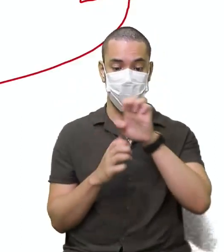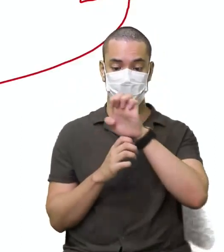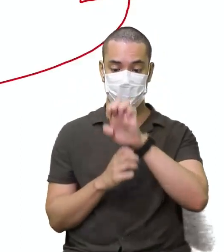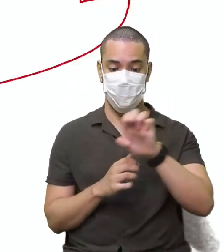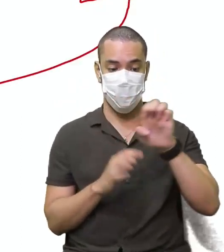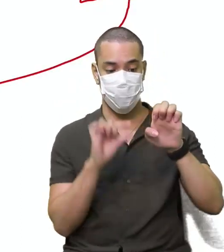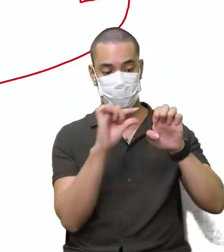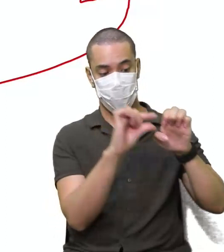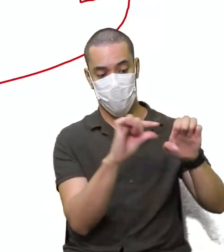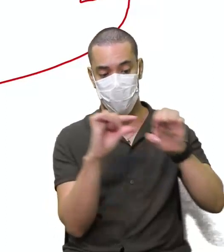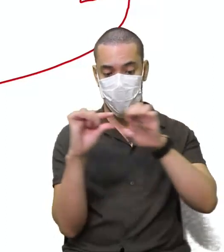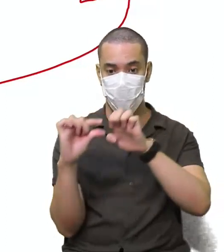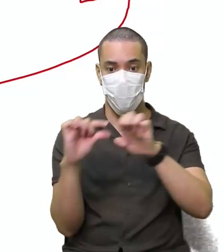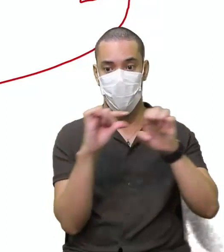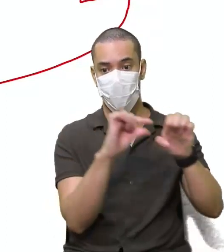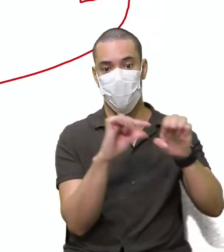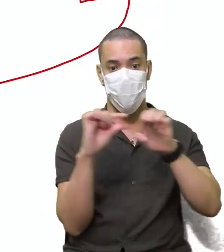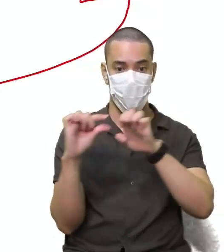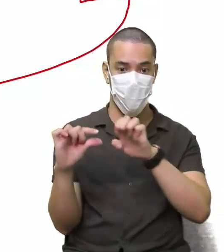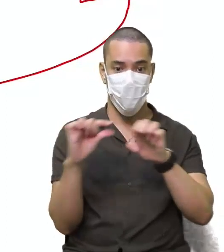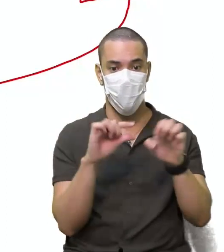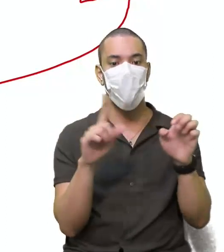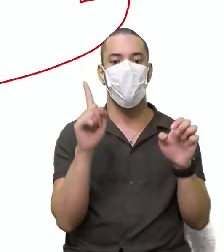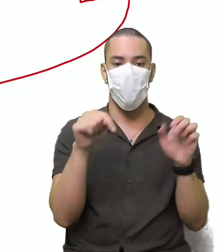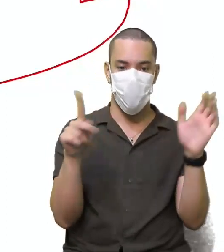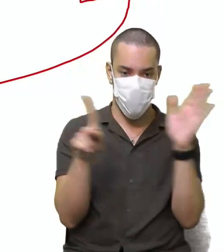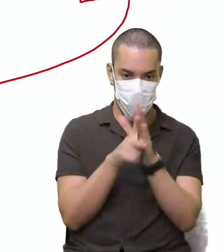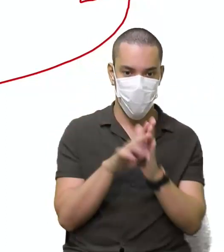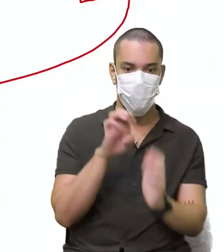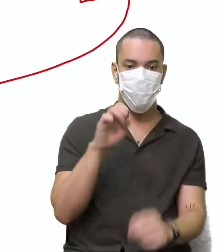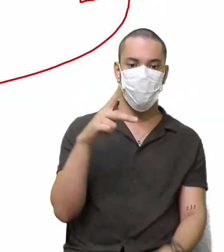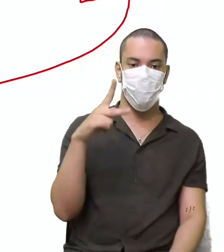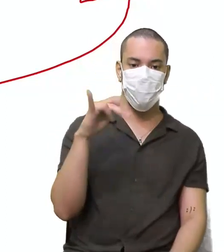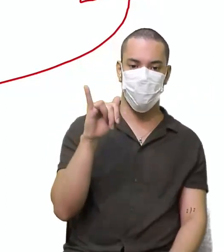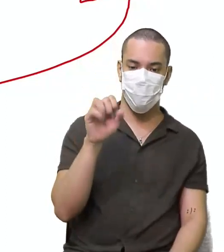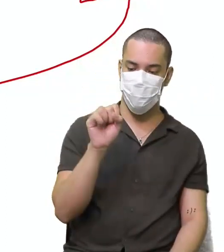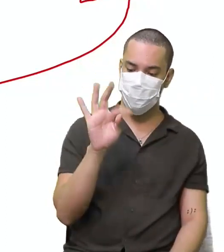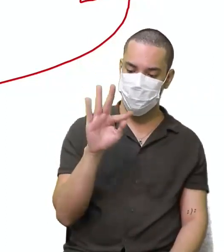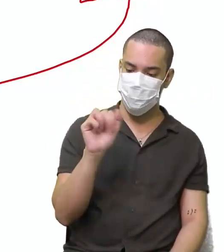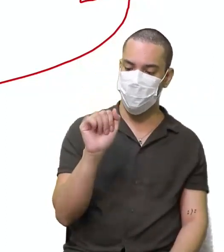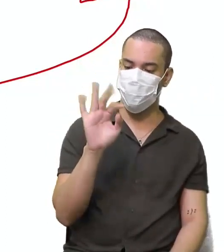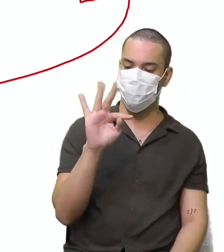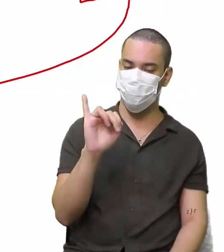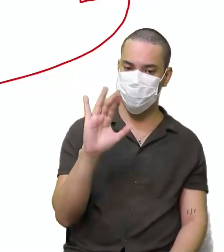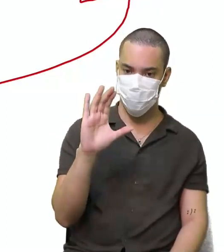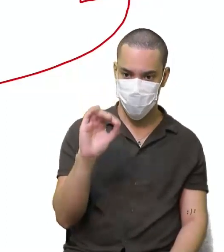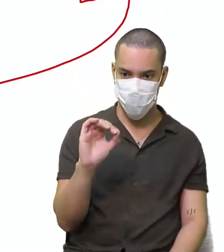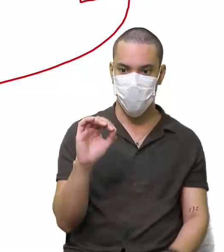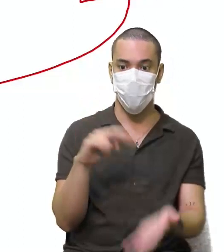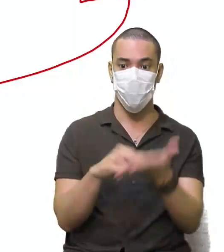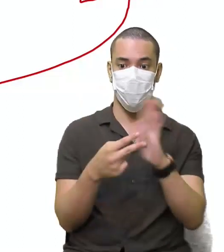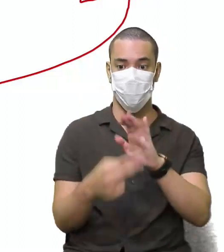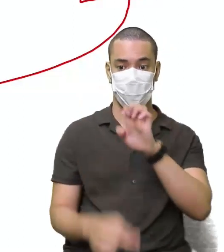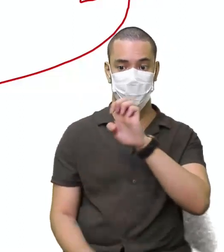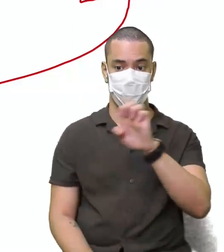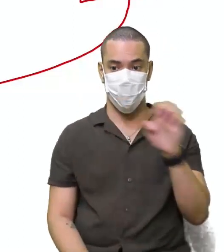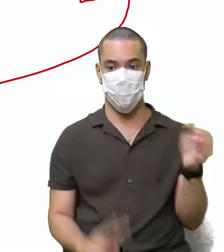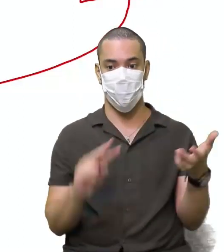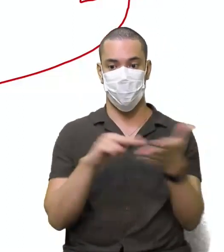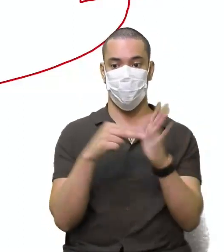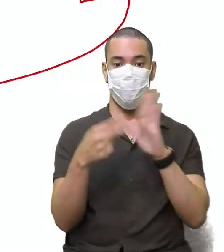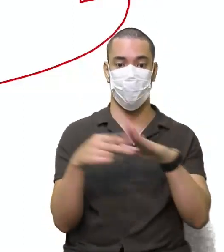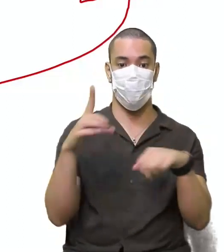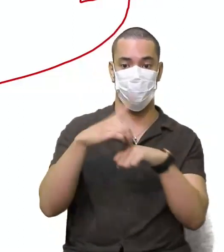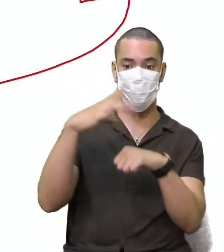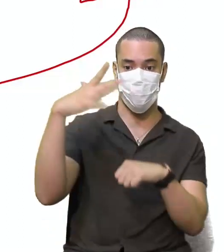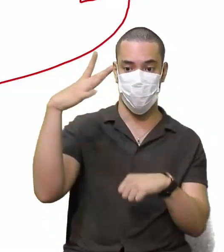aqui, ó, o que eles são? Ele é o gene epistático. Ele é um gene epistático, como está dizendo, ó. Ezinho relacionam-se com a cor dourada, ou seja, a presença